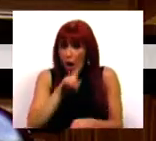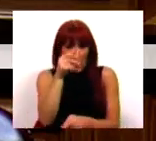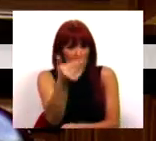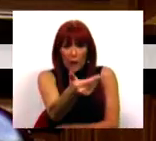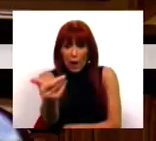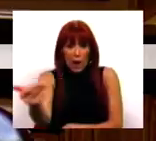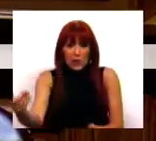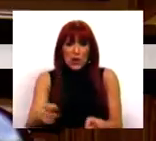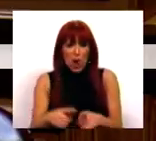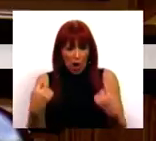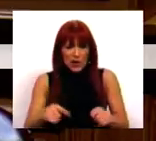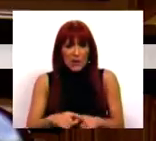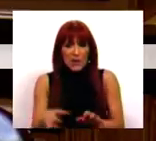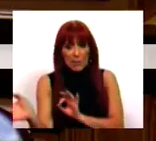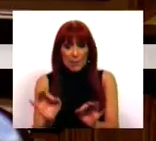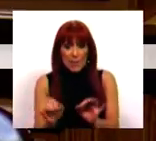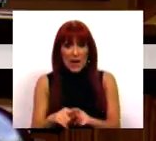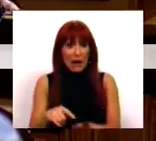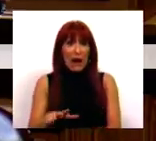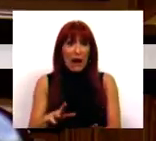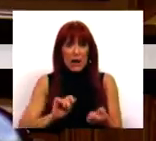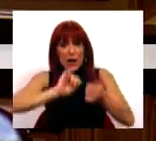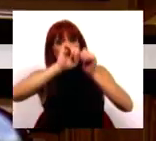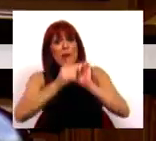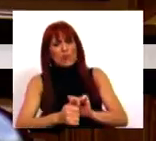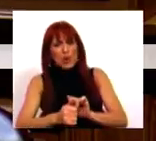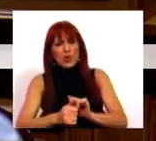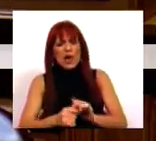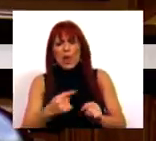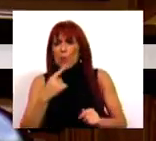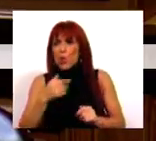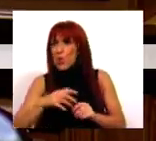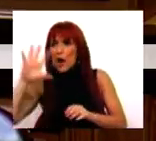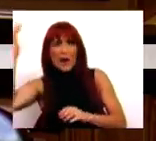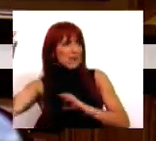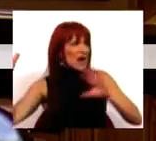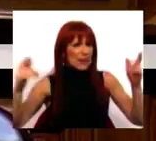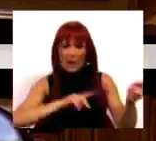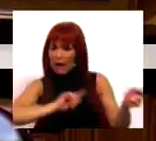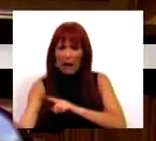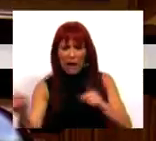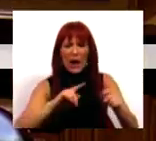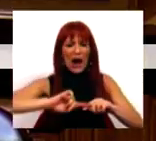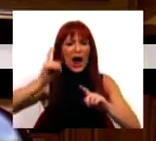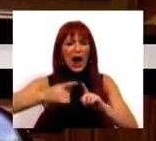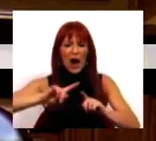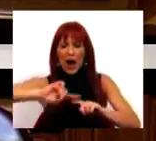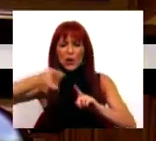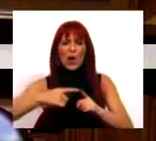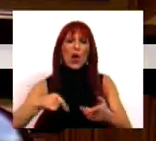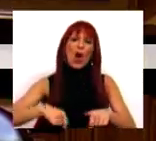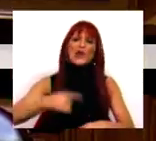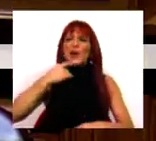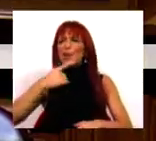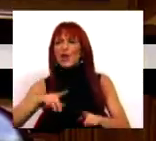aí. Nós temos que nos preparar e precaver e adaptar para os extremos climáticos. Não vale a pena, ano após ano, nós andarmos